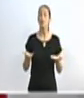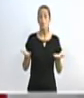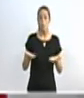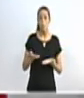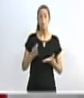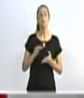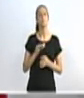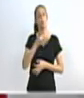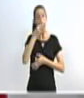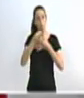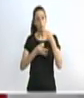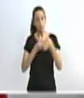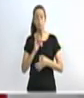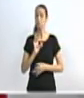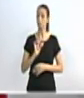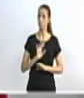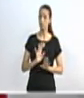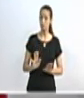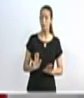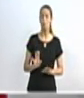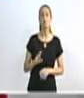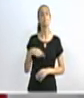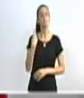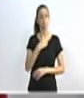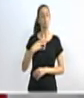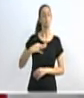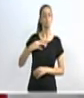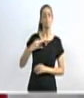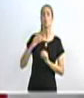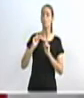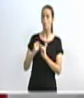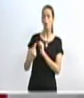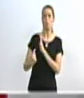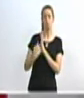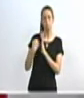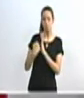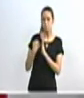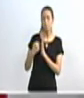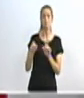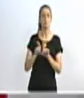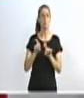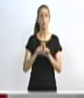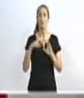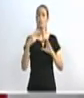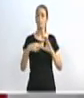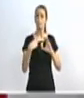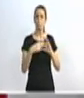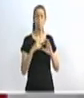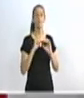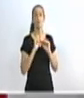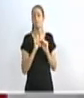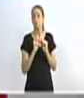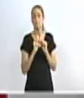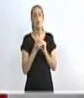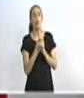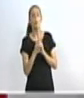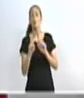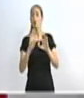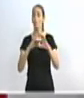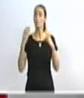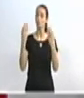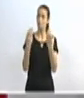que eu queria dar e estamos à disposição de todos, a Câmara de Vereadores e das comunidades